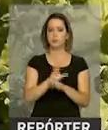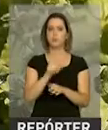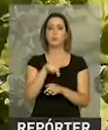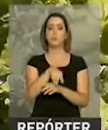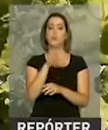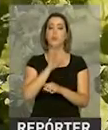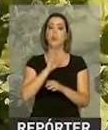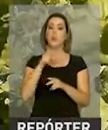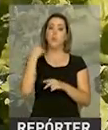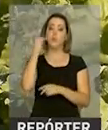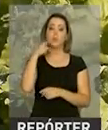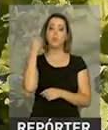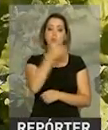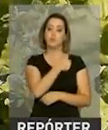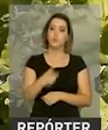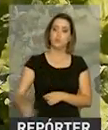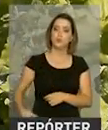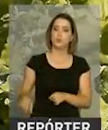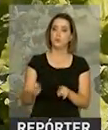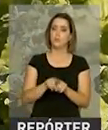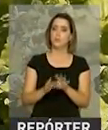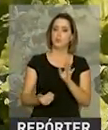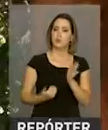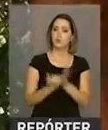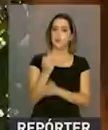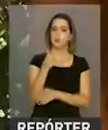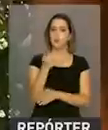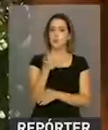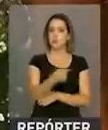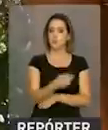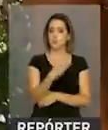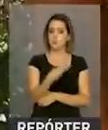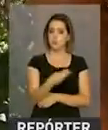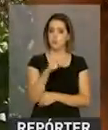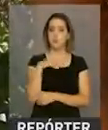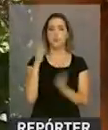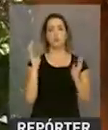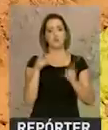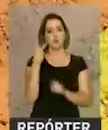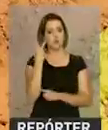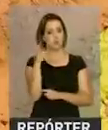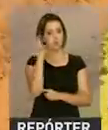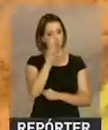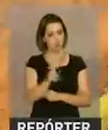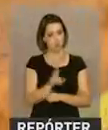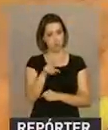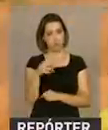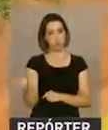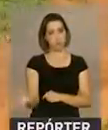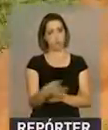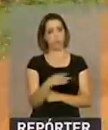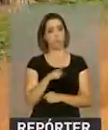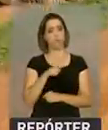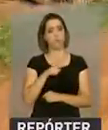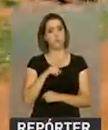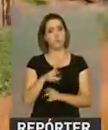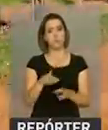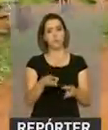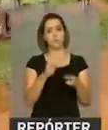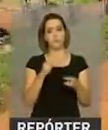governo. O Brasil Ecológico começou em 2013 e está no seu segundo ciclo. No novo plano estão